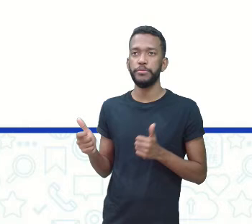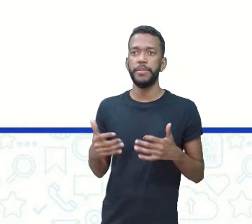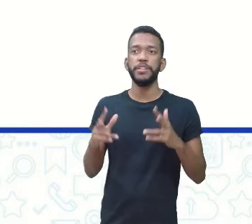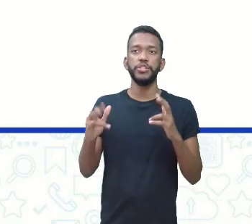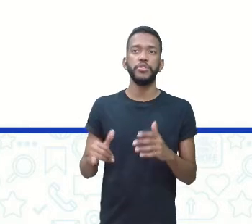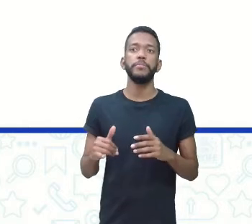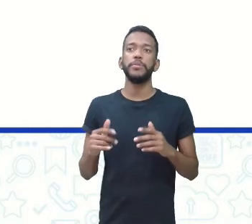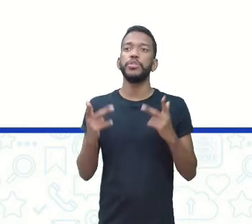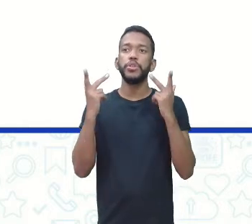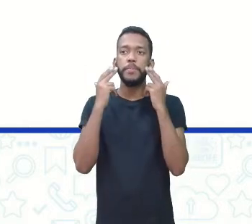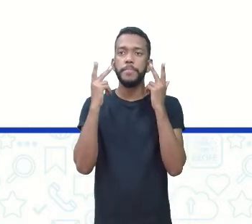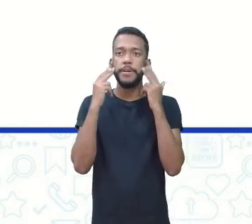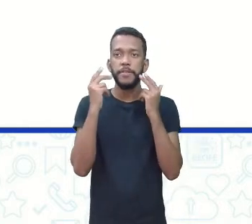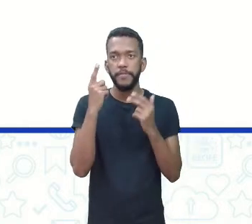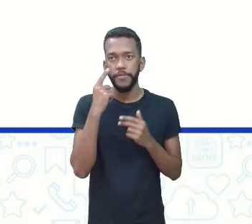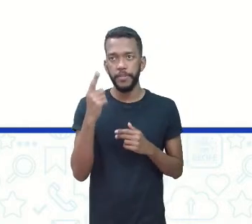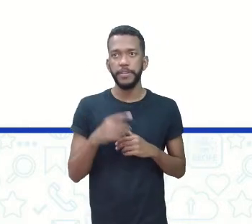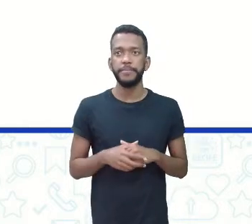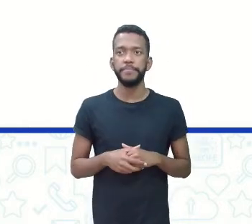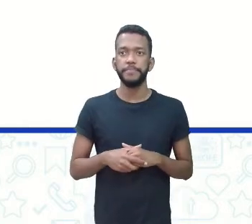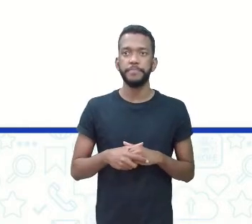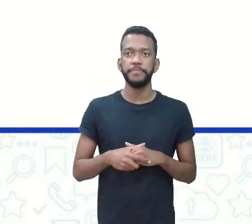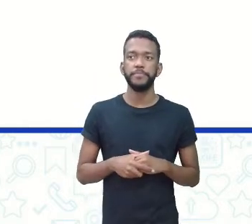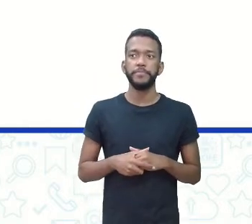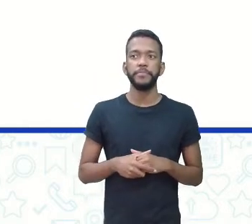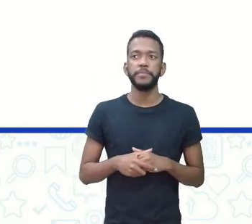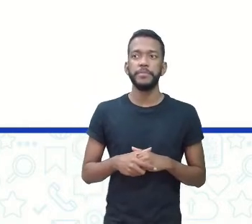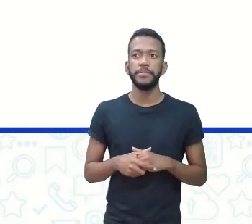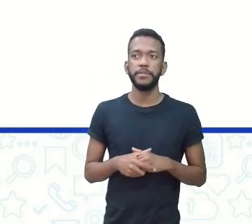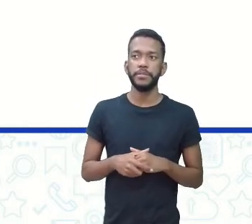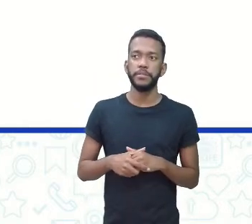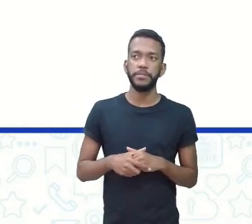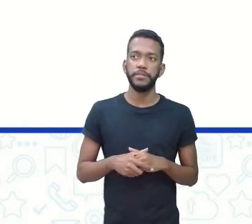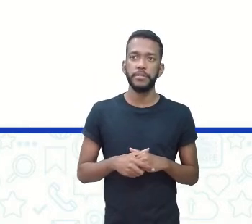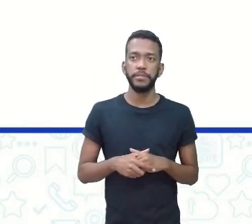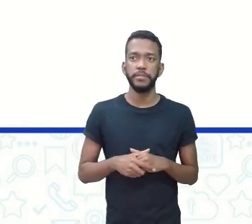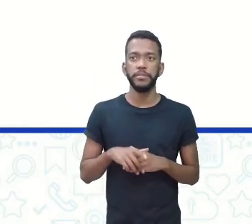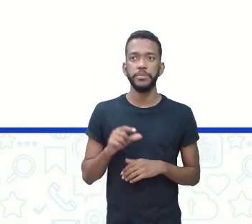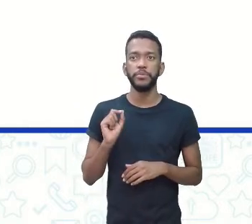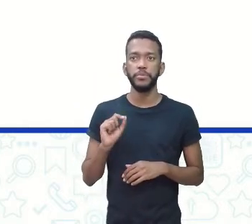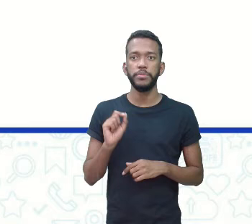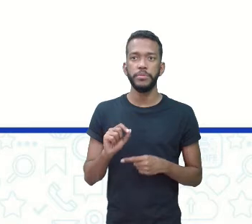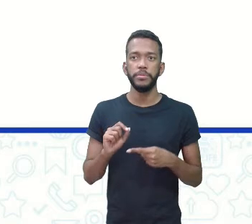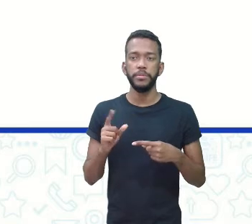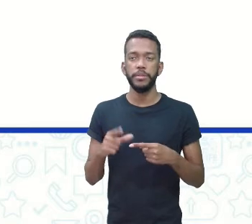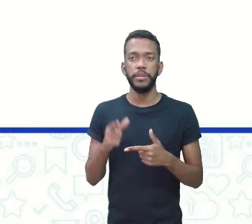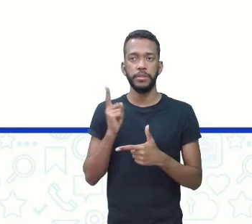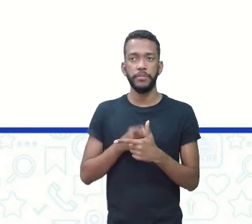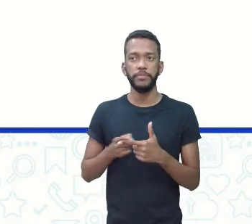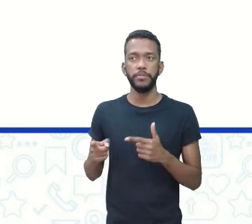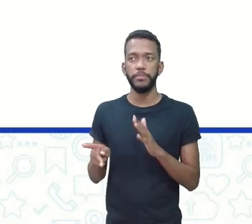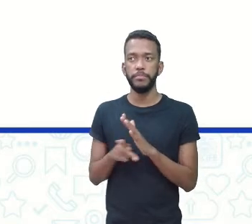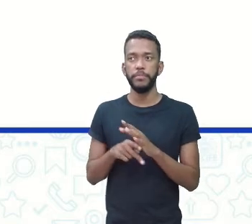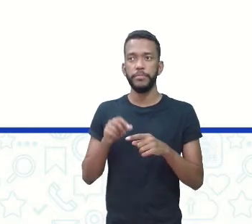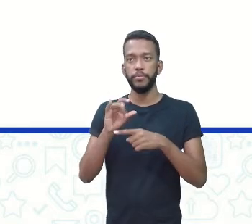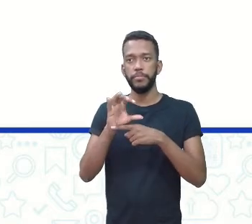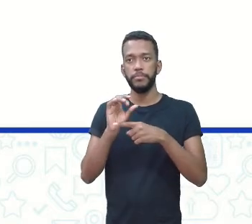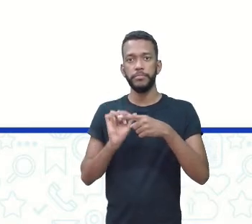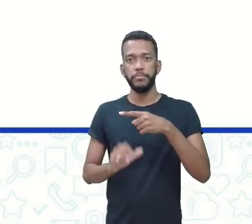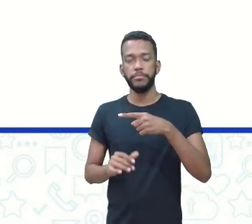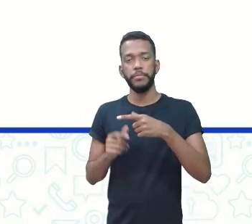tá bom? E aí, a definição. A fração representada através do quociente indica uma divisão do numerador